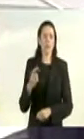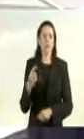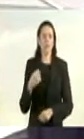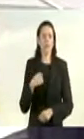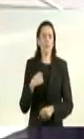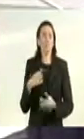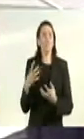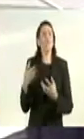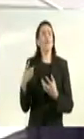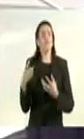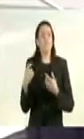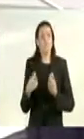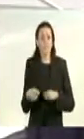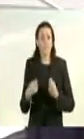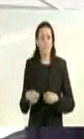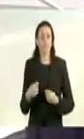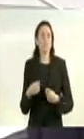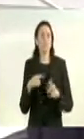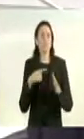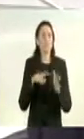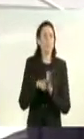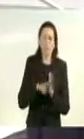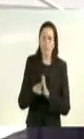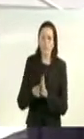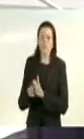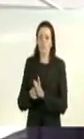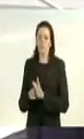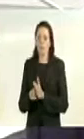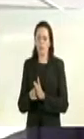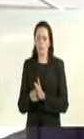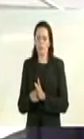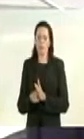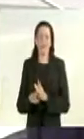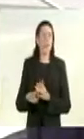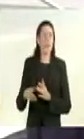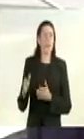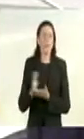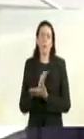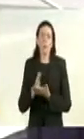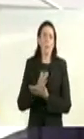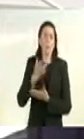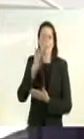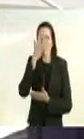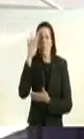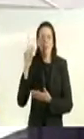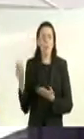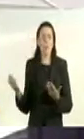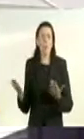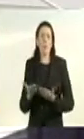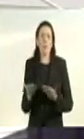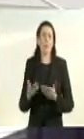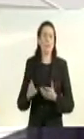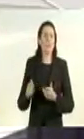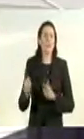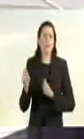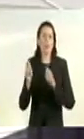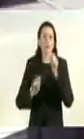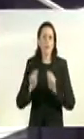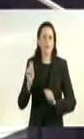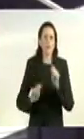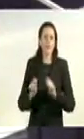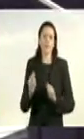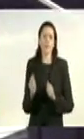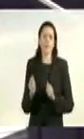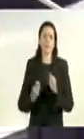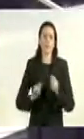funcionários insatisfeitos com a administração atual. Então, isso daí serve para municiar, e eu, como